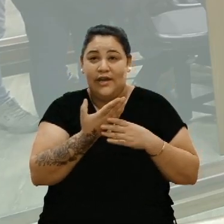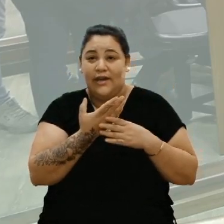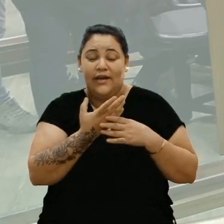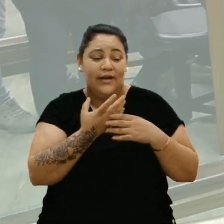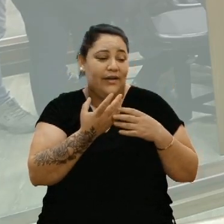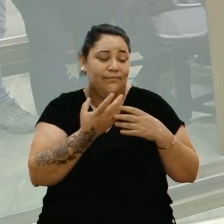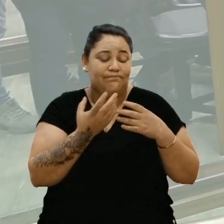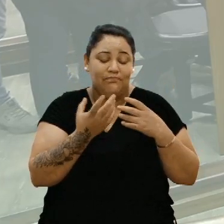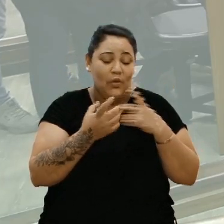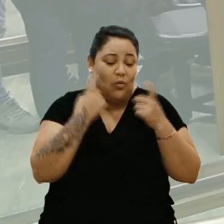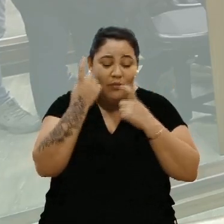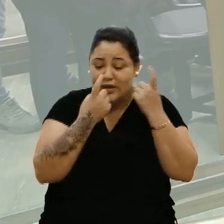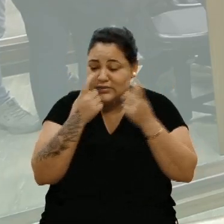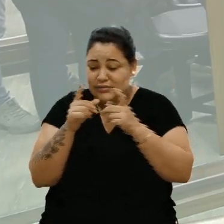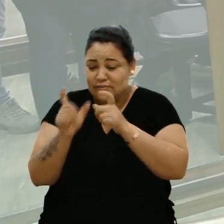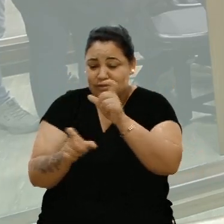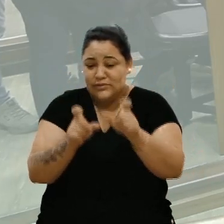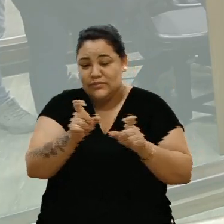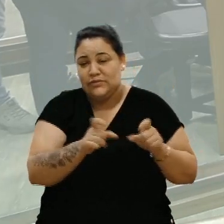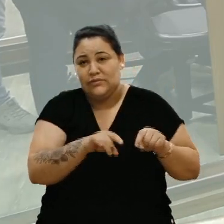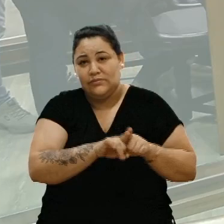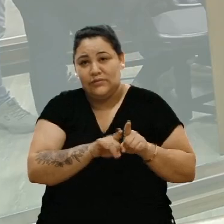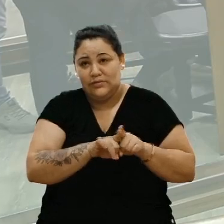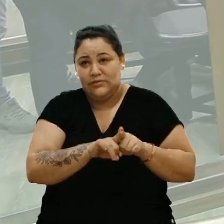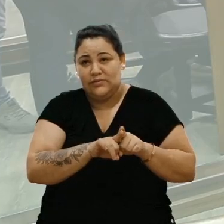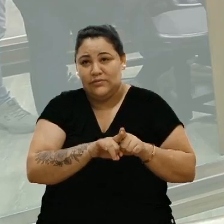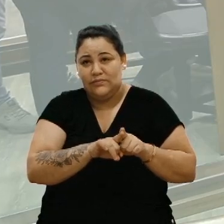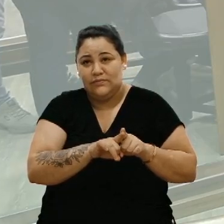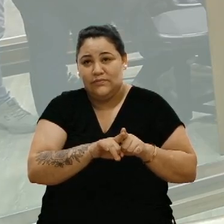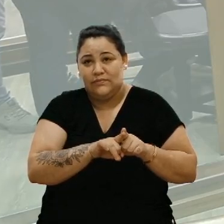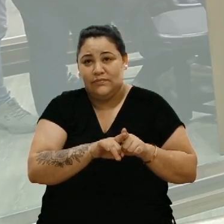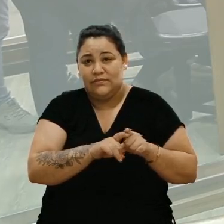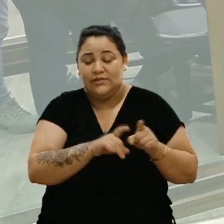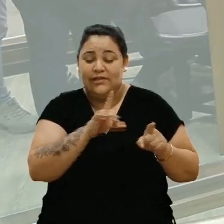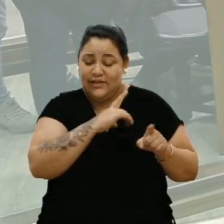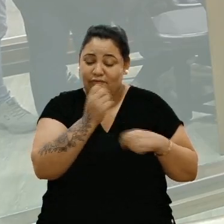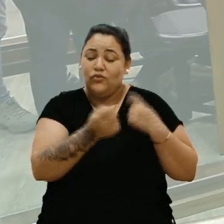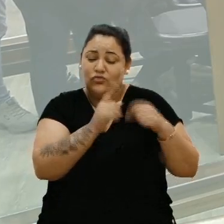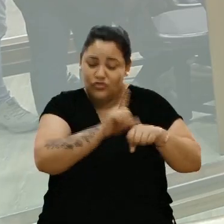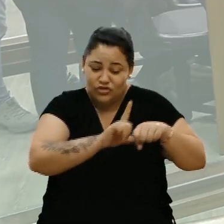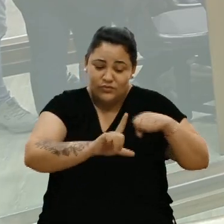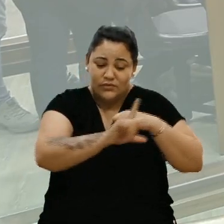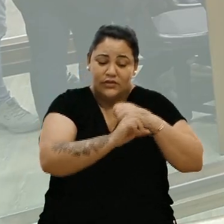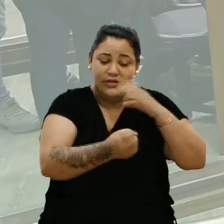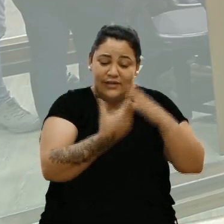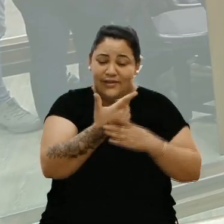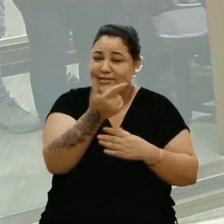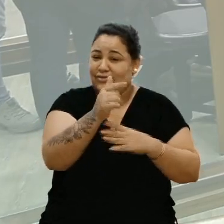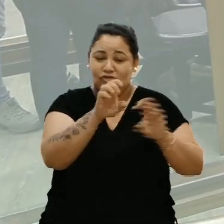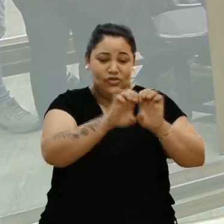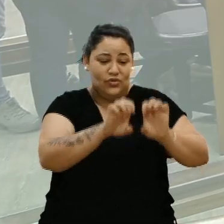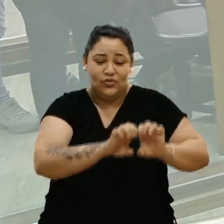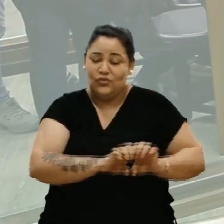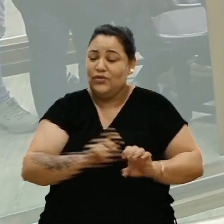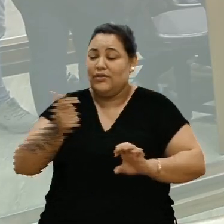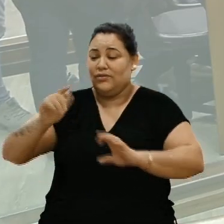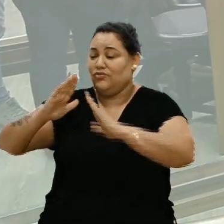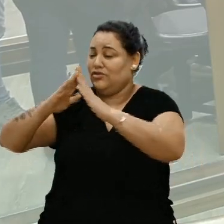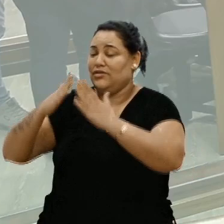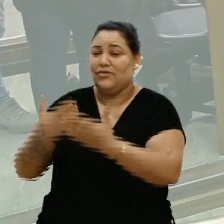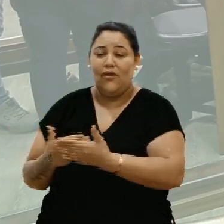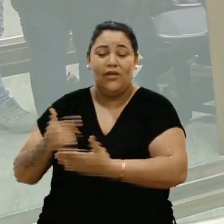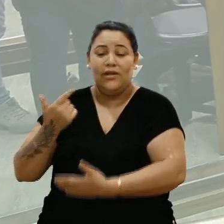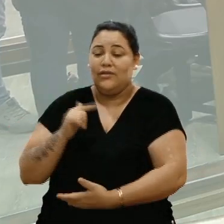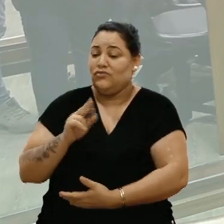preocupação. Ao contrário de outros loteamentos que foram implantados sem estrutura, sem escola, sem UBS, né?